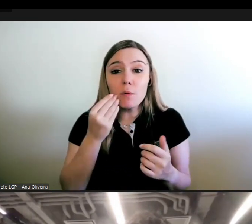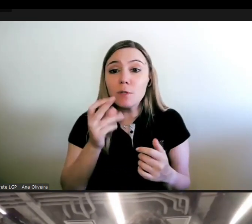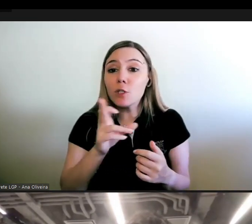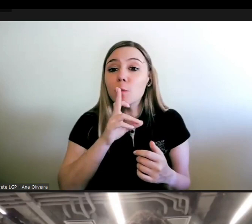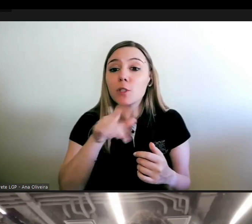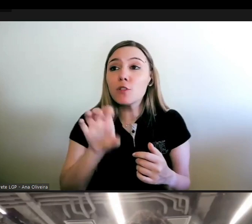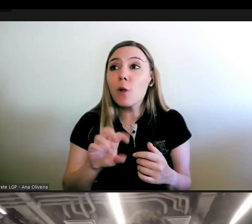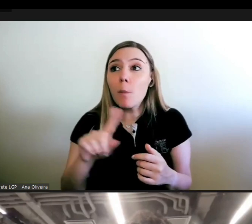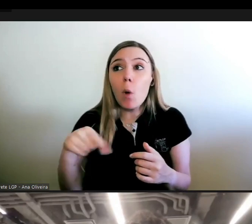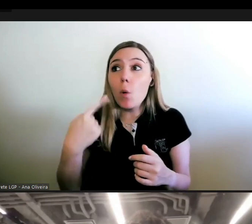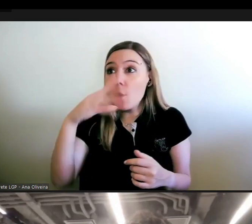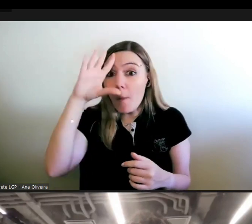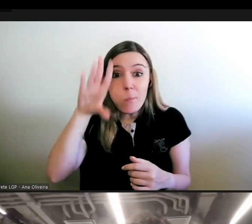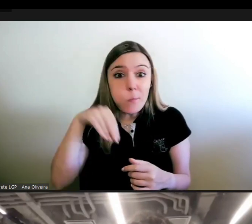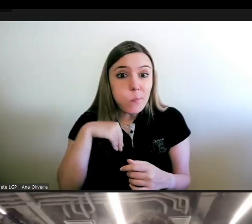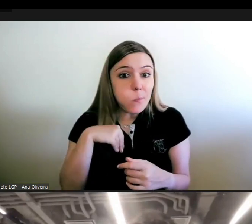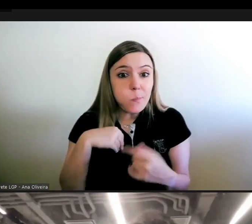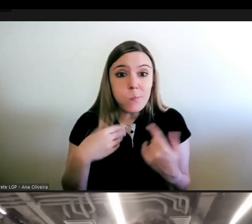outra forma.